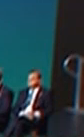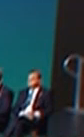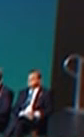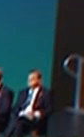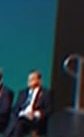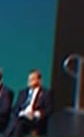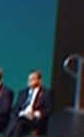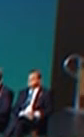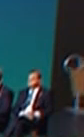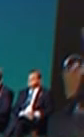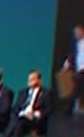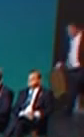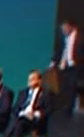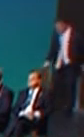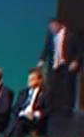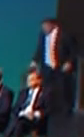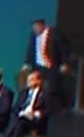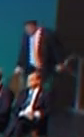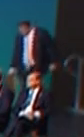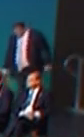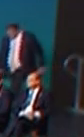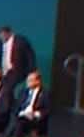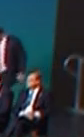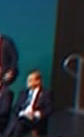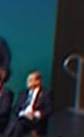dificuldade fiscal.